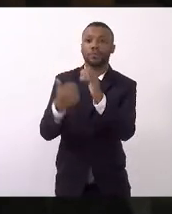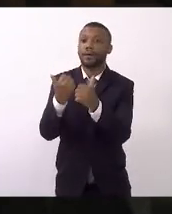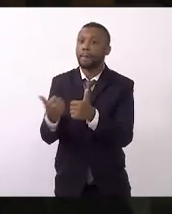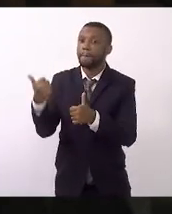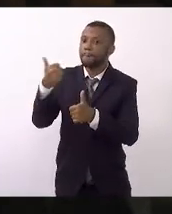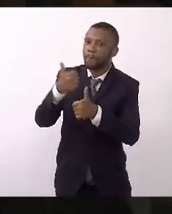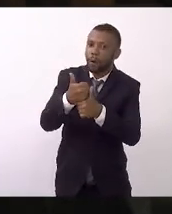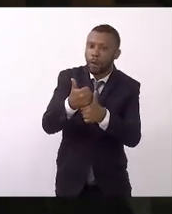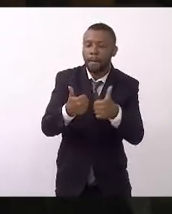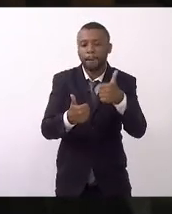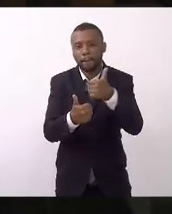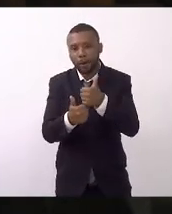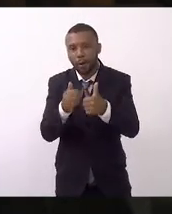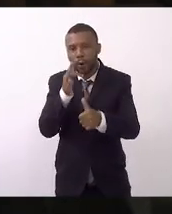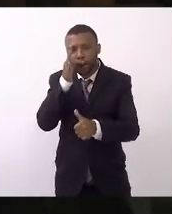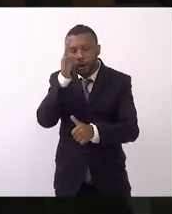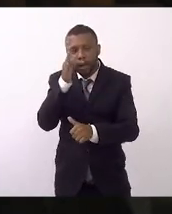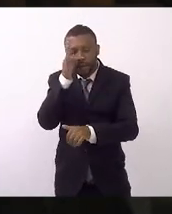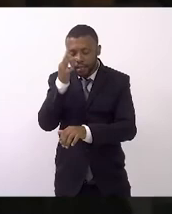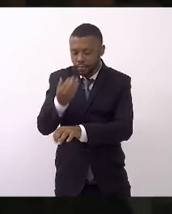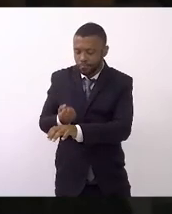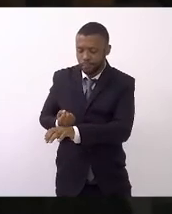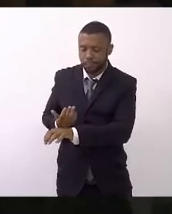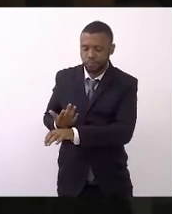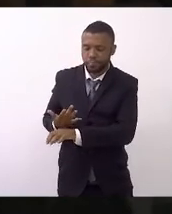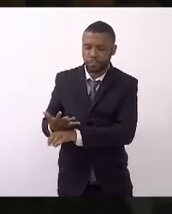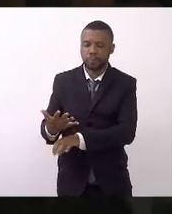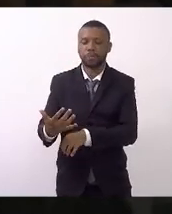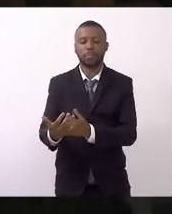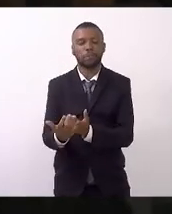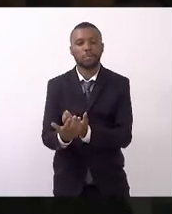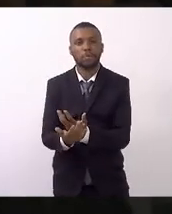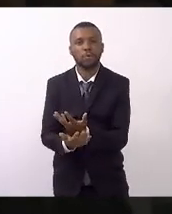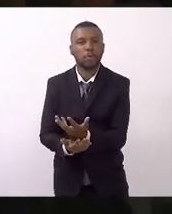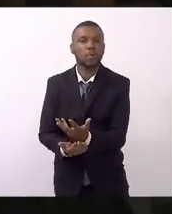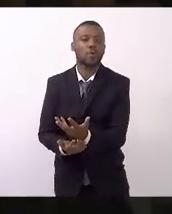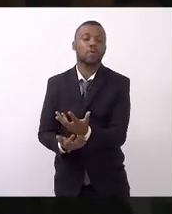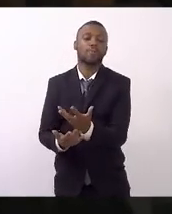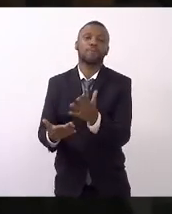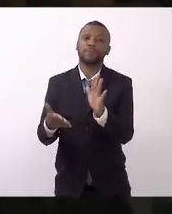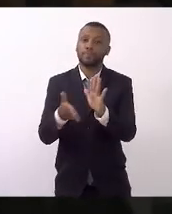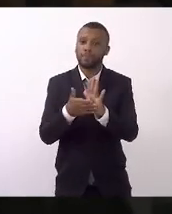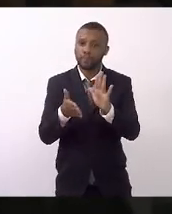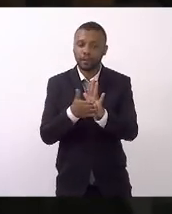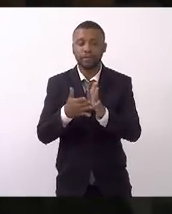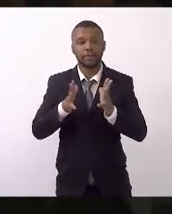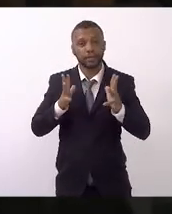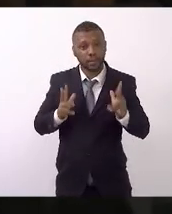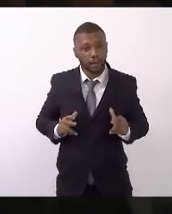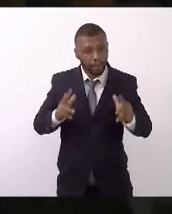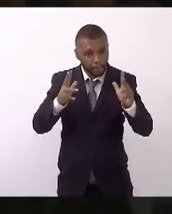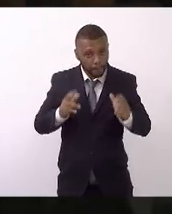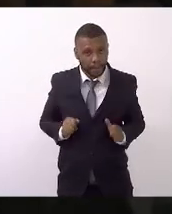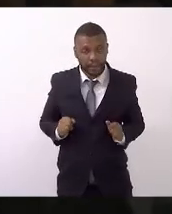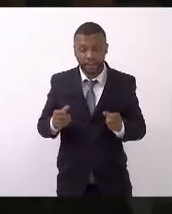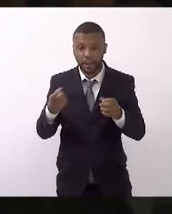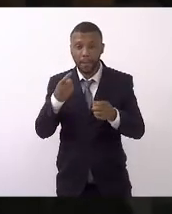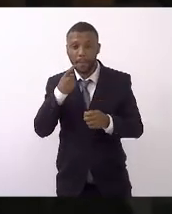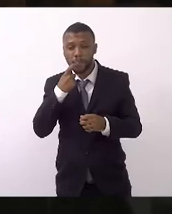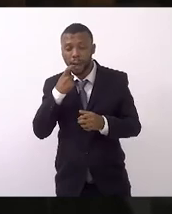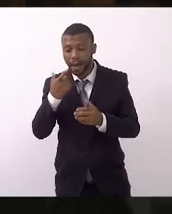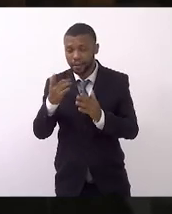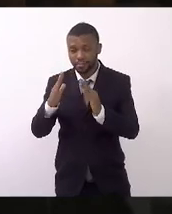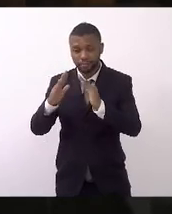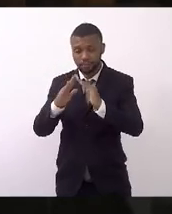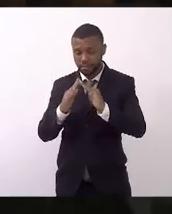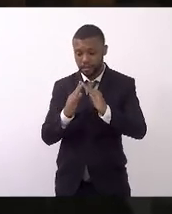de vegetação, né? E quer seja medidas também de drenagem nas encostas para evitar